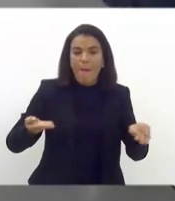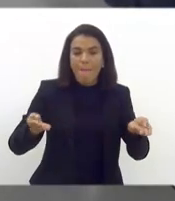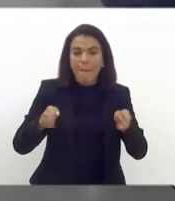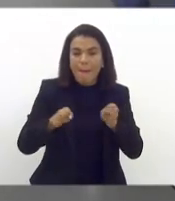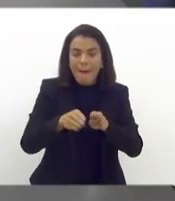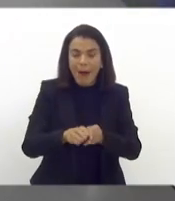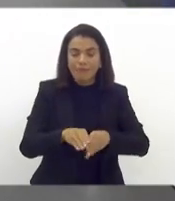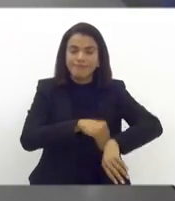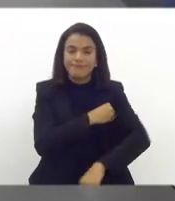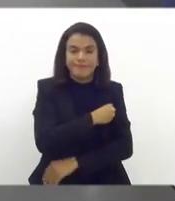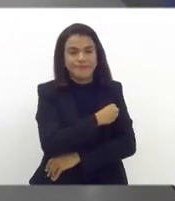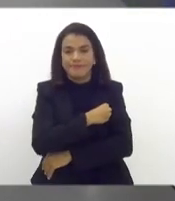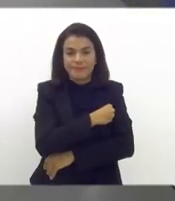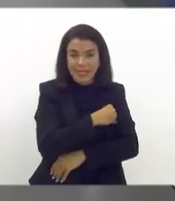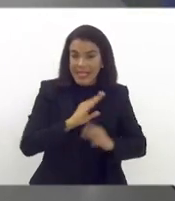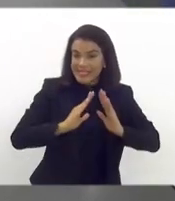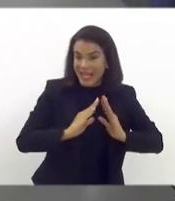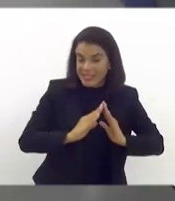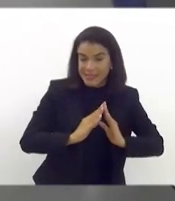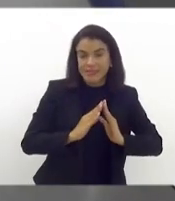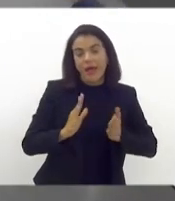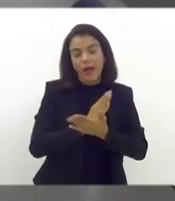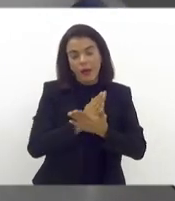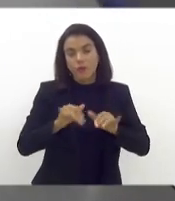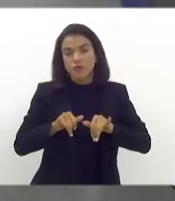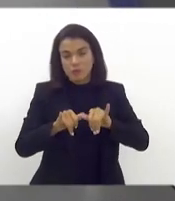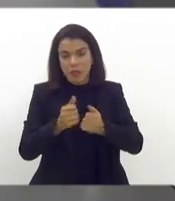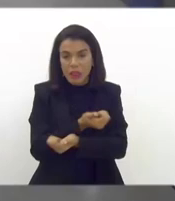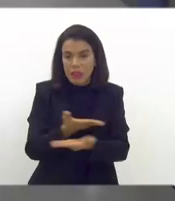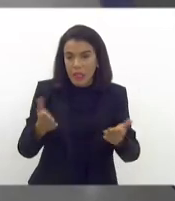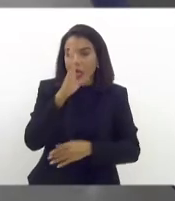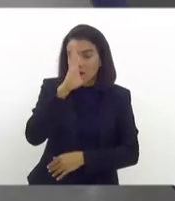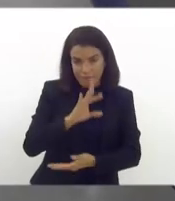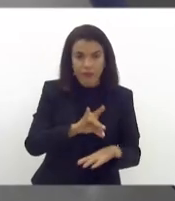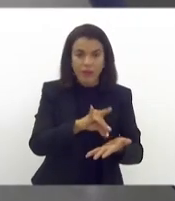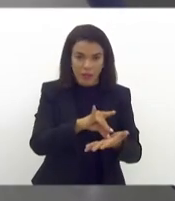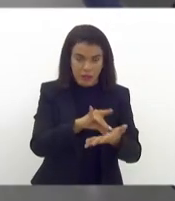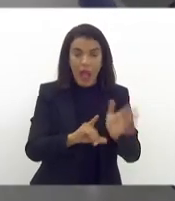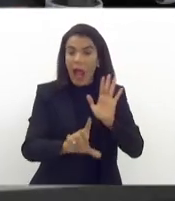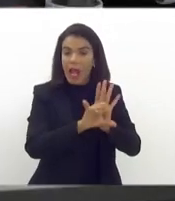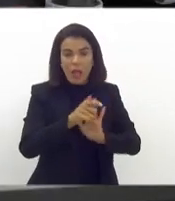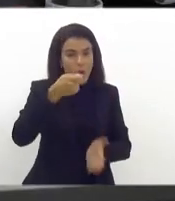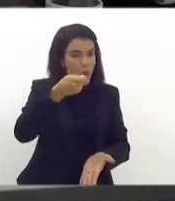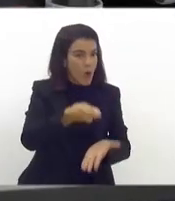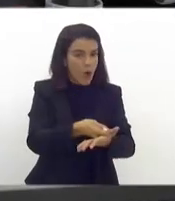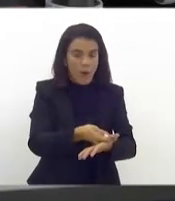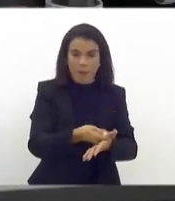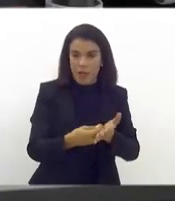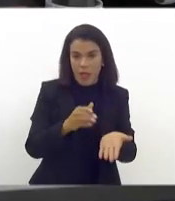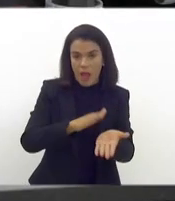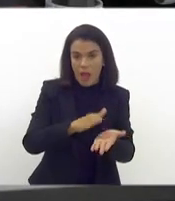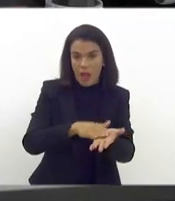obriga, porque a Vossa Excelência falou que alguns supermercados fornecem gratuitamente. É verdade, a lei não obriga a cobrar. A